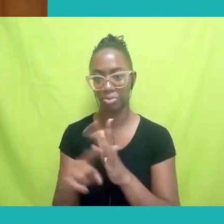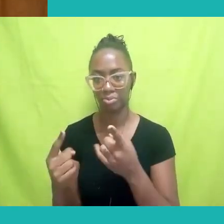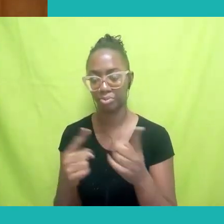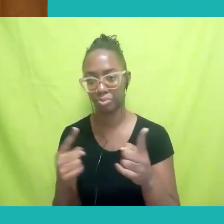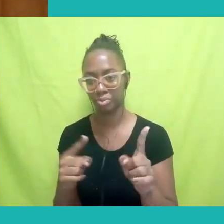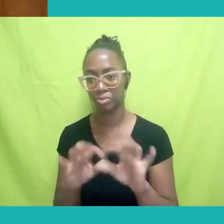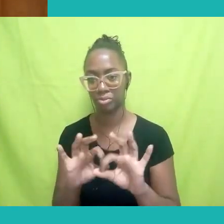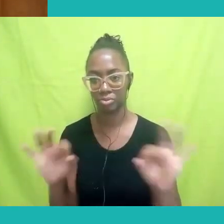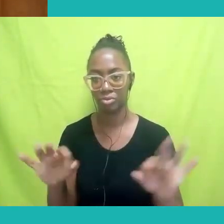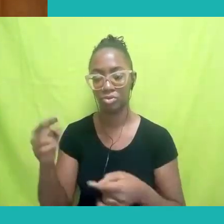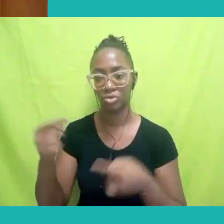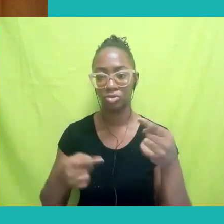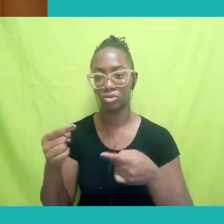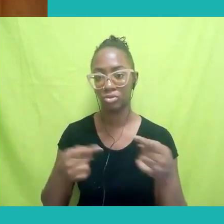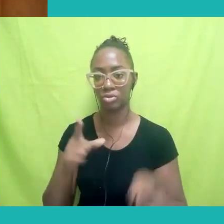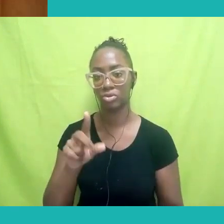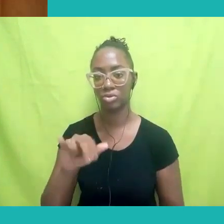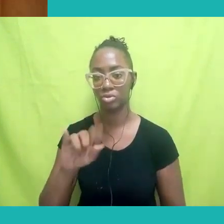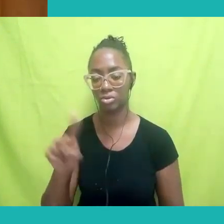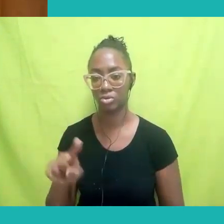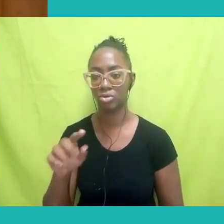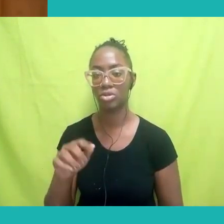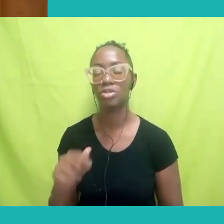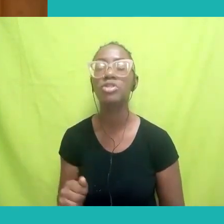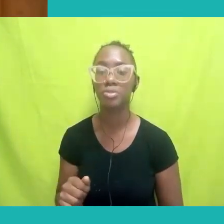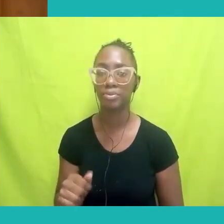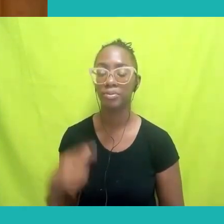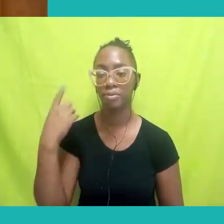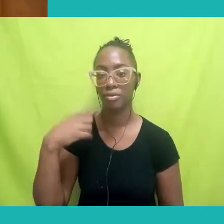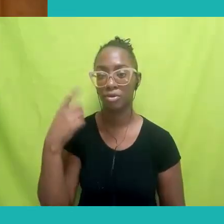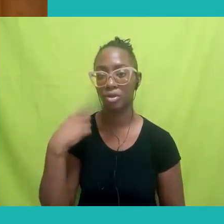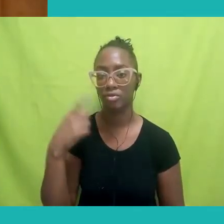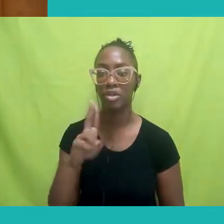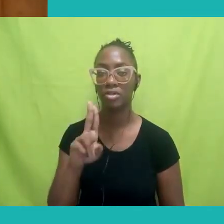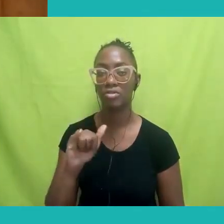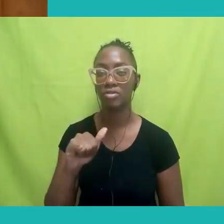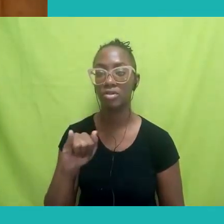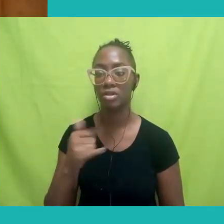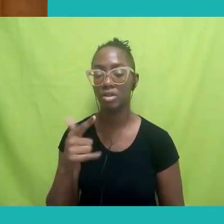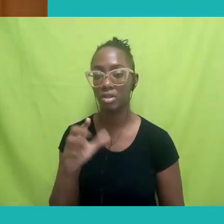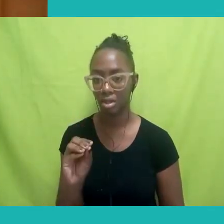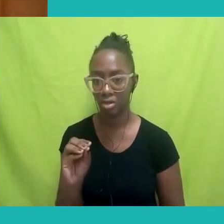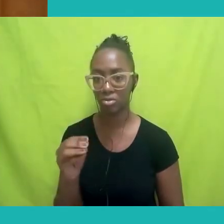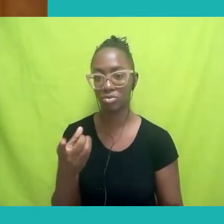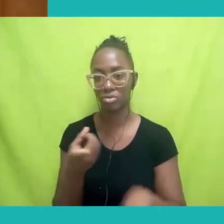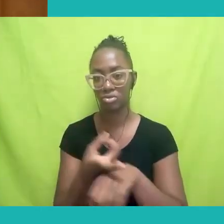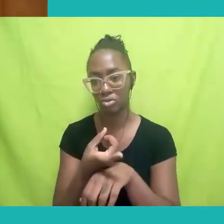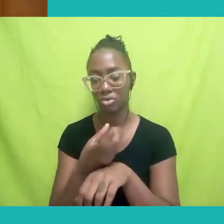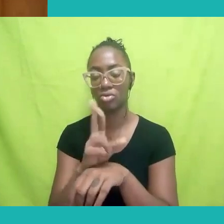debatedor, doutor Luiz Fabrício Taumaturgo Vergueiro, que é advogado da União, doutor em Direito Internacional pela